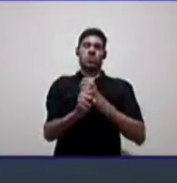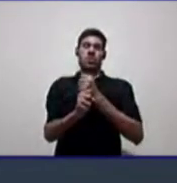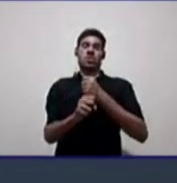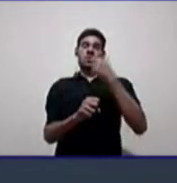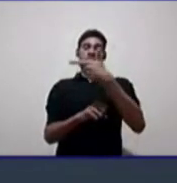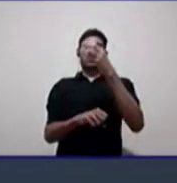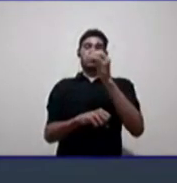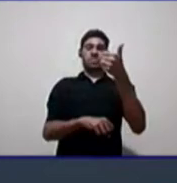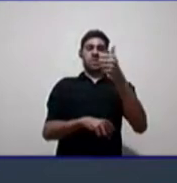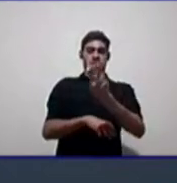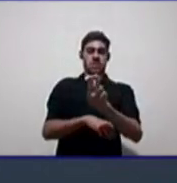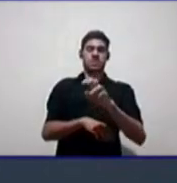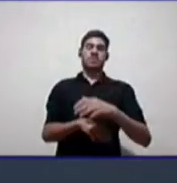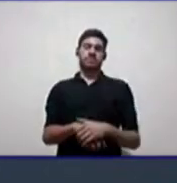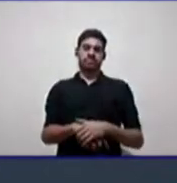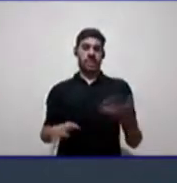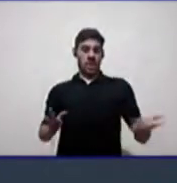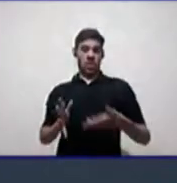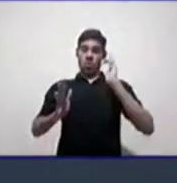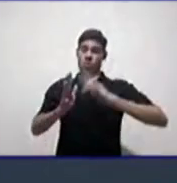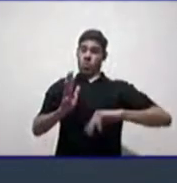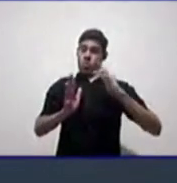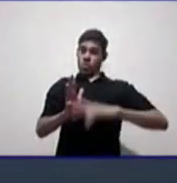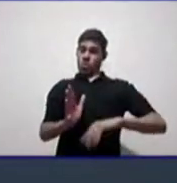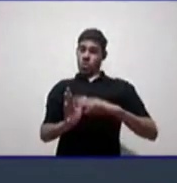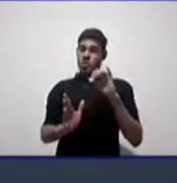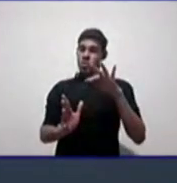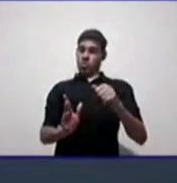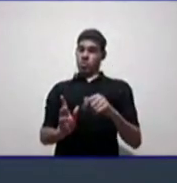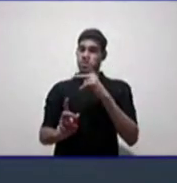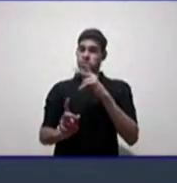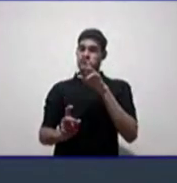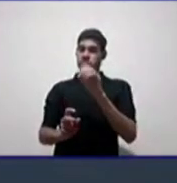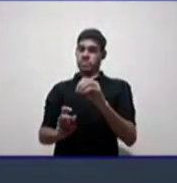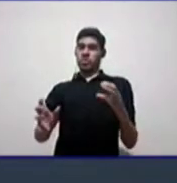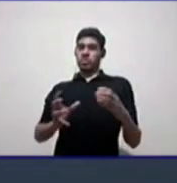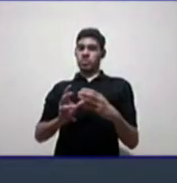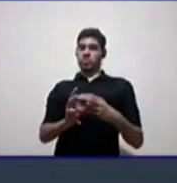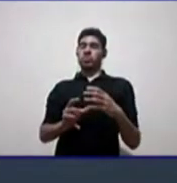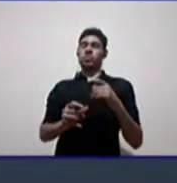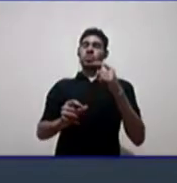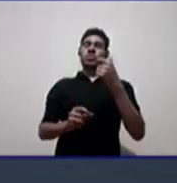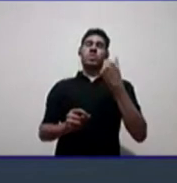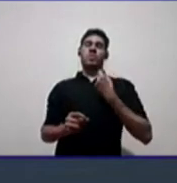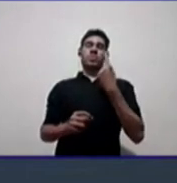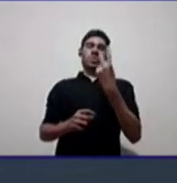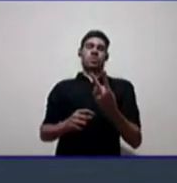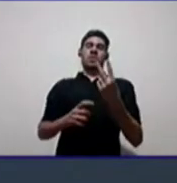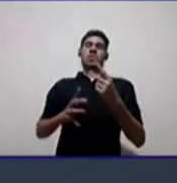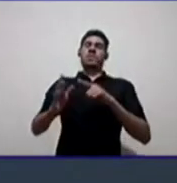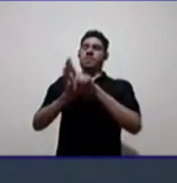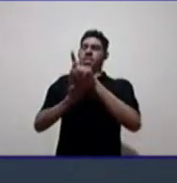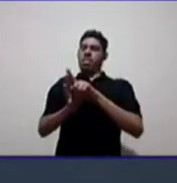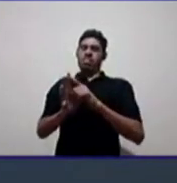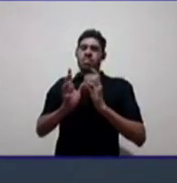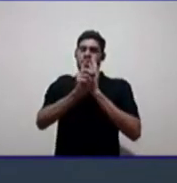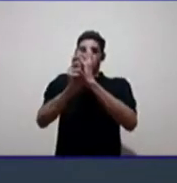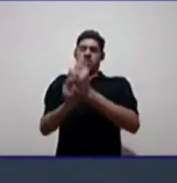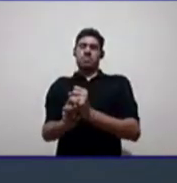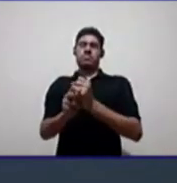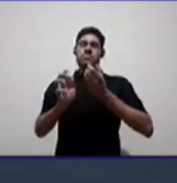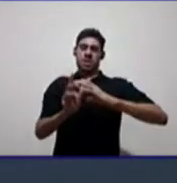2015. Leio agora o item Contas do PROS, item 2. A análise das contas de partido envolve o